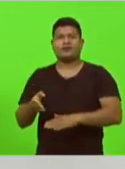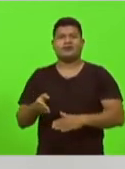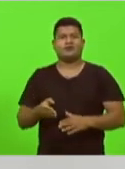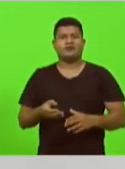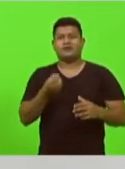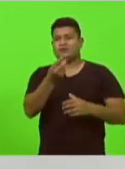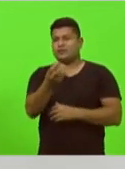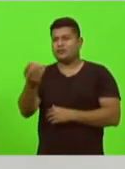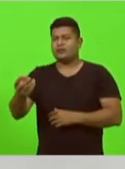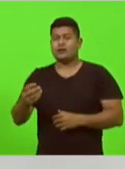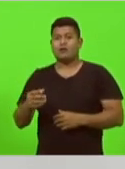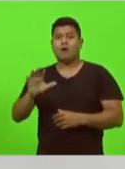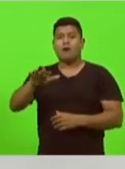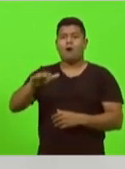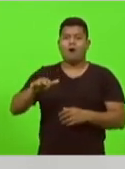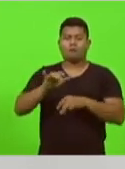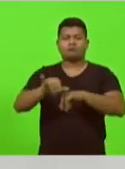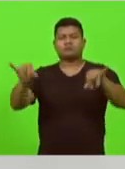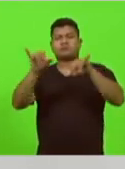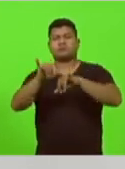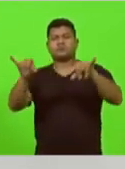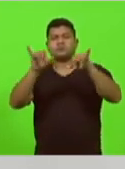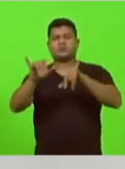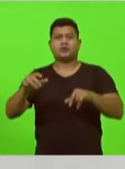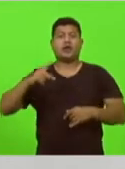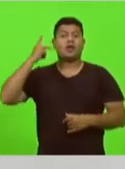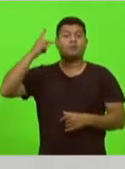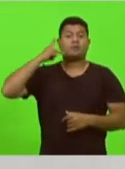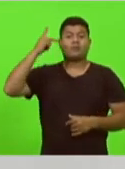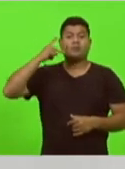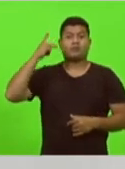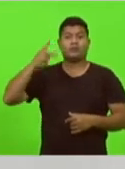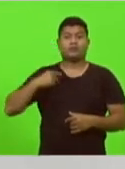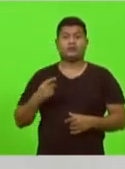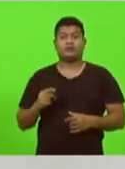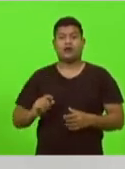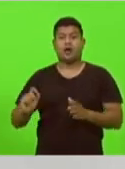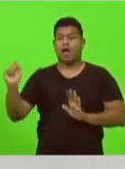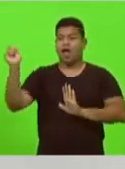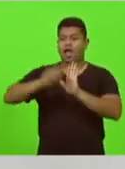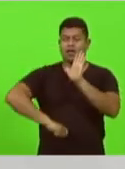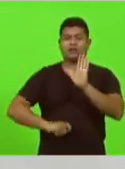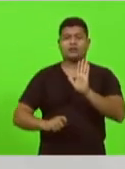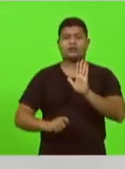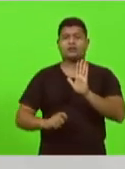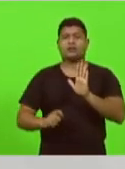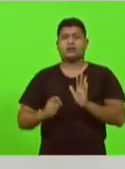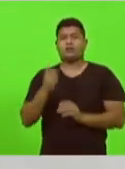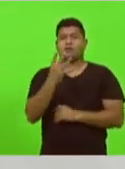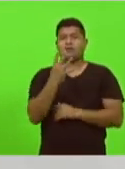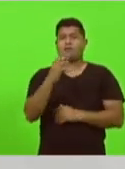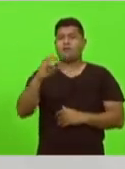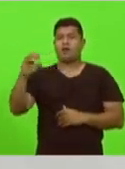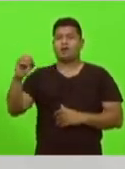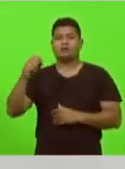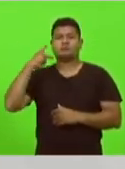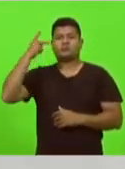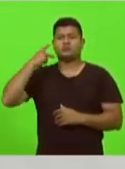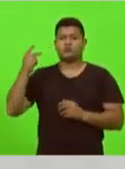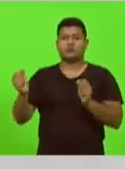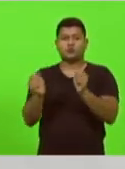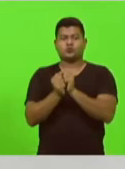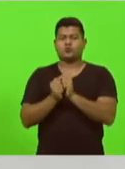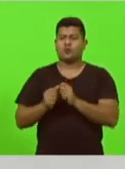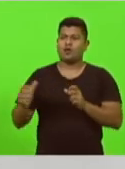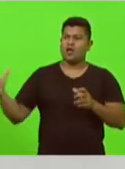dinheiro público, aí assina ordem de serviço com 400 políticos em cima, todo mundo querendo botar a mão